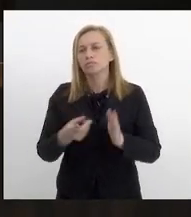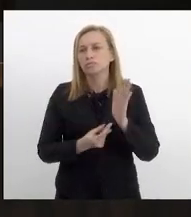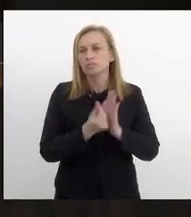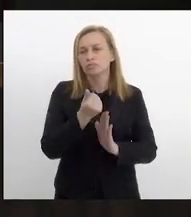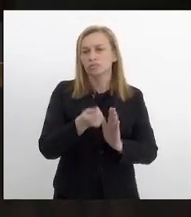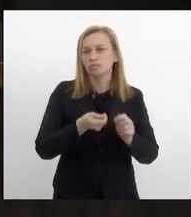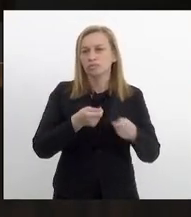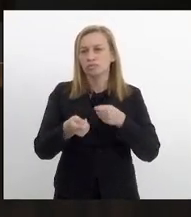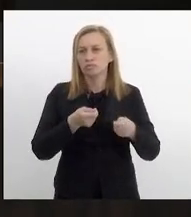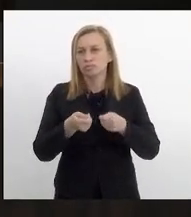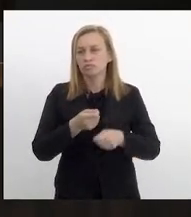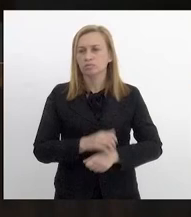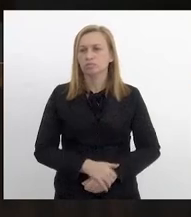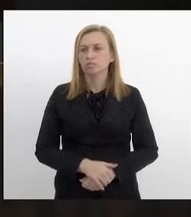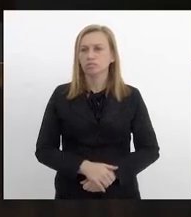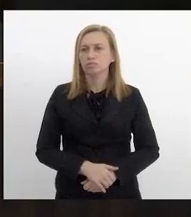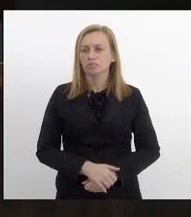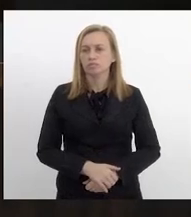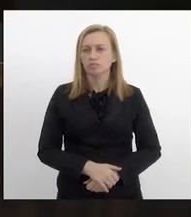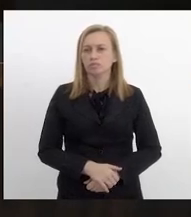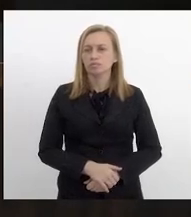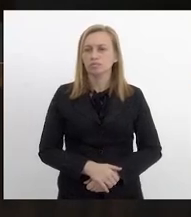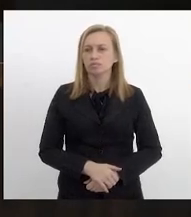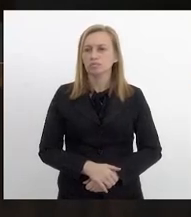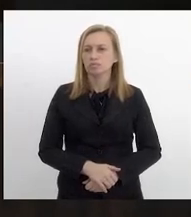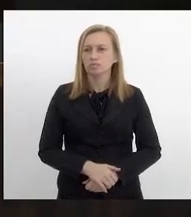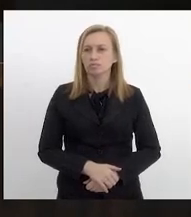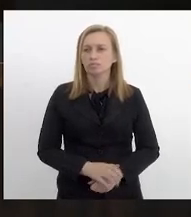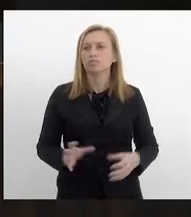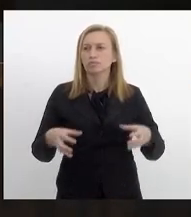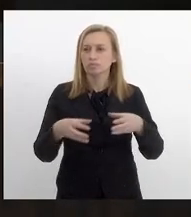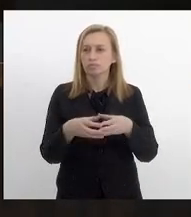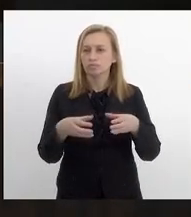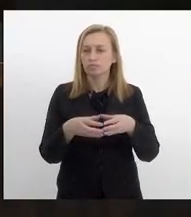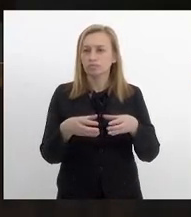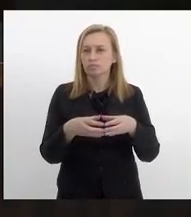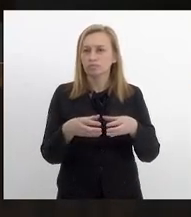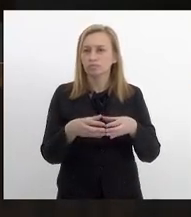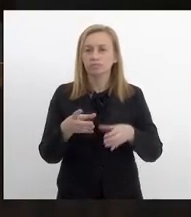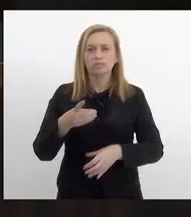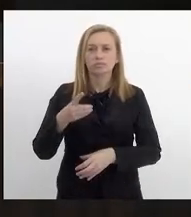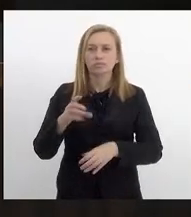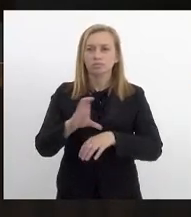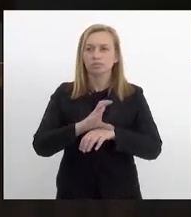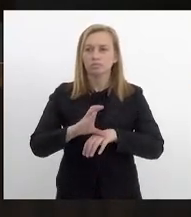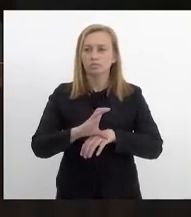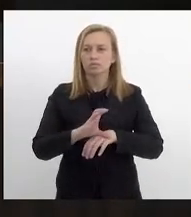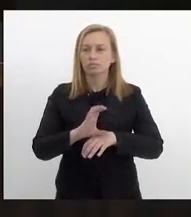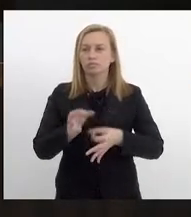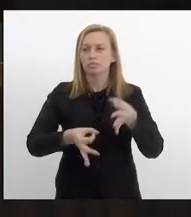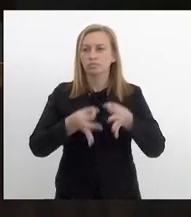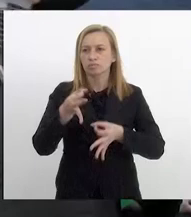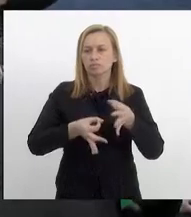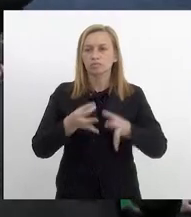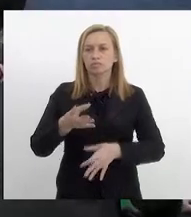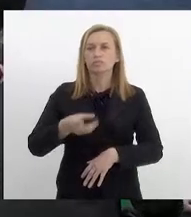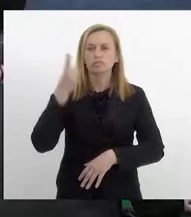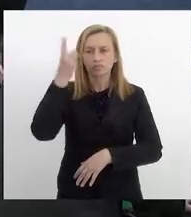Finanças, Fiscalização Financeira e Controle. Para emitir parecer pela Comissão de Constituição e Justiça, deputado Márcio Pacheco.